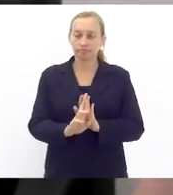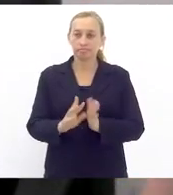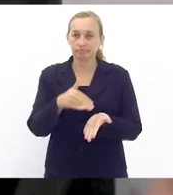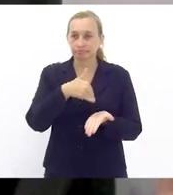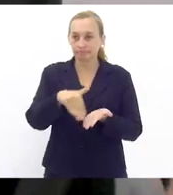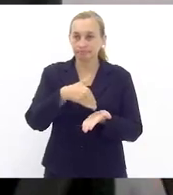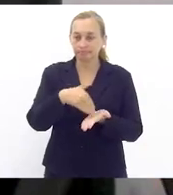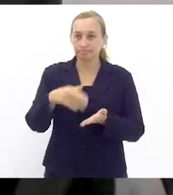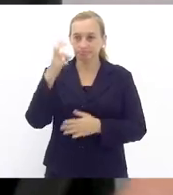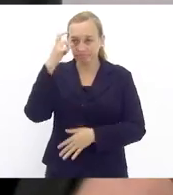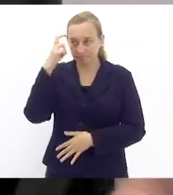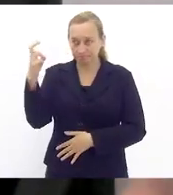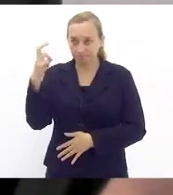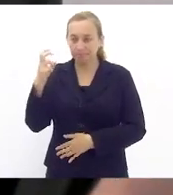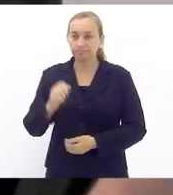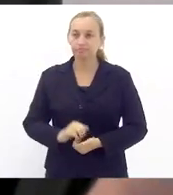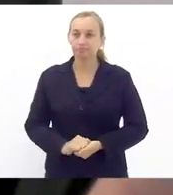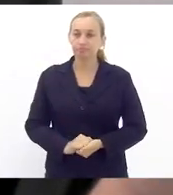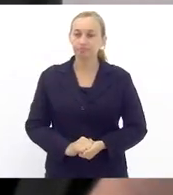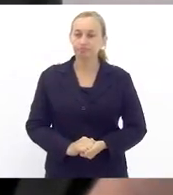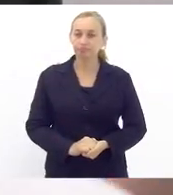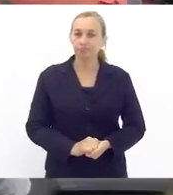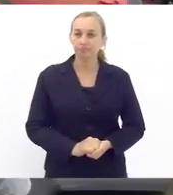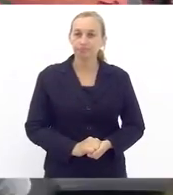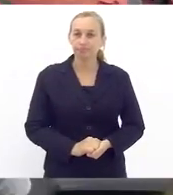de cultura e